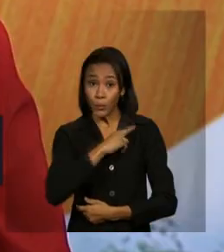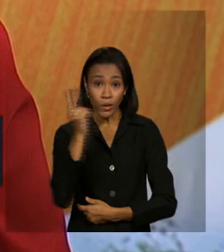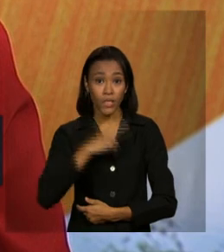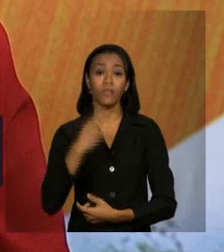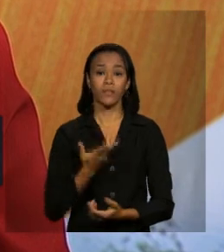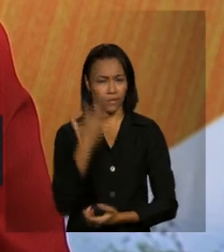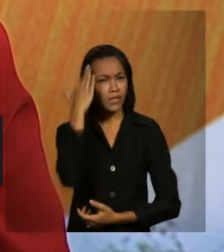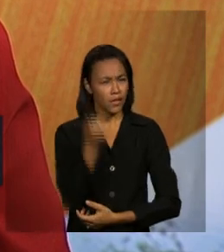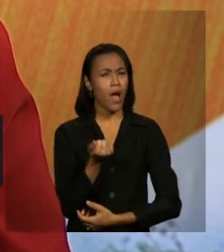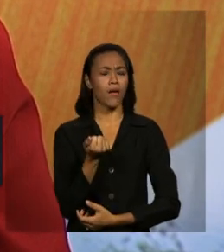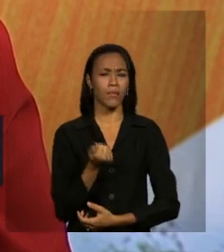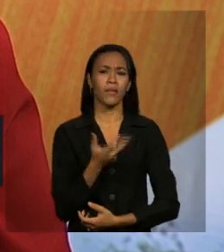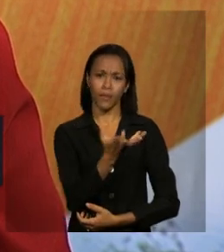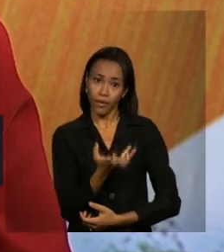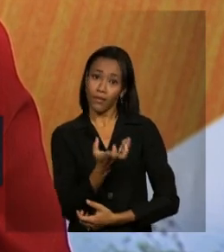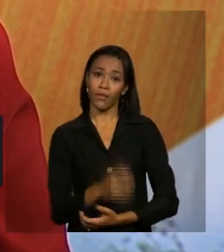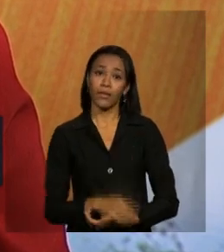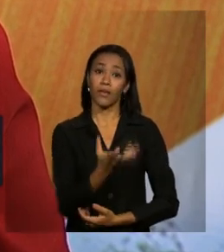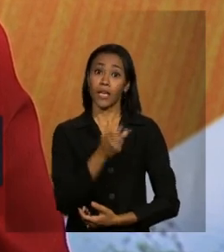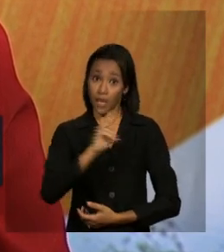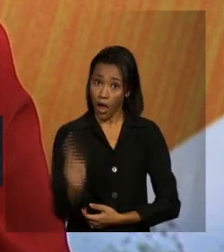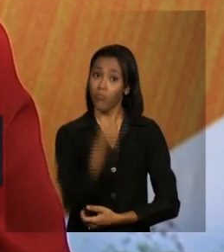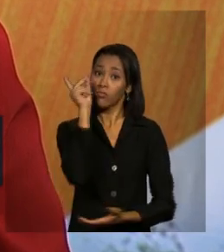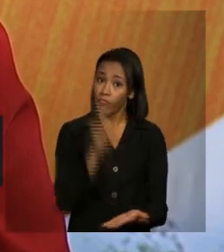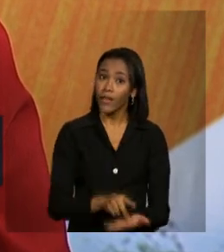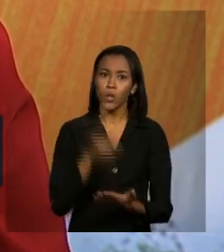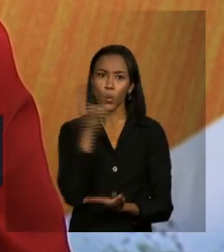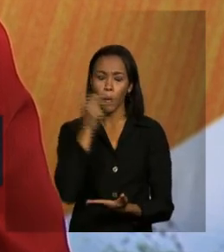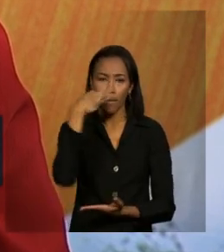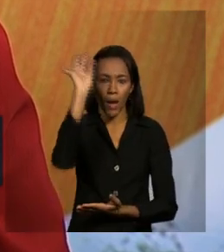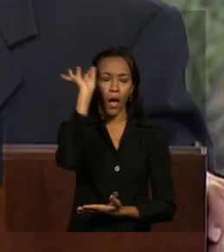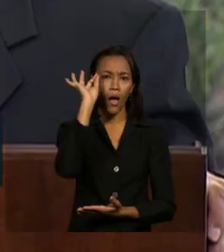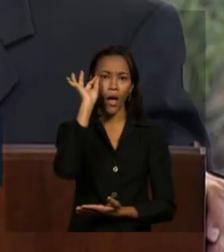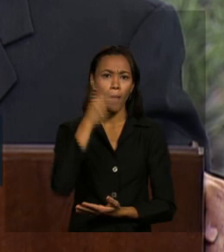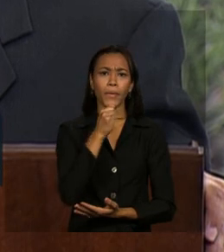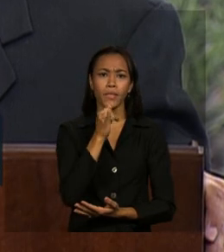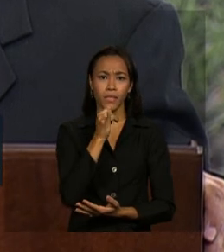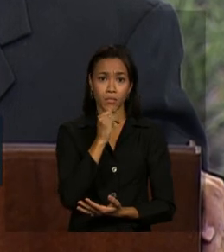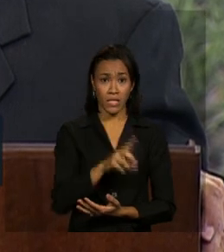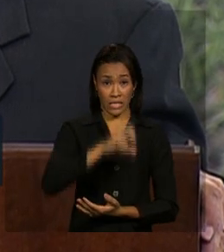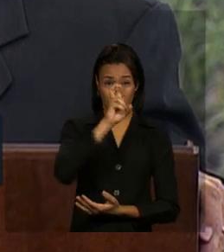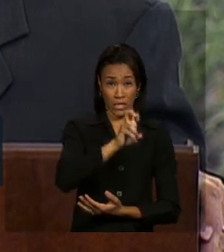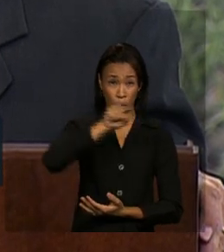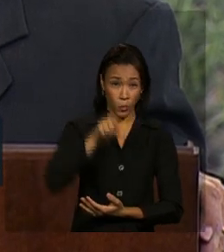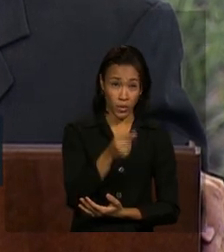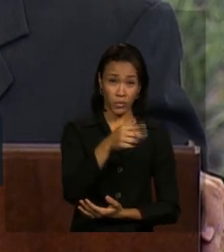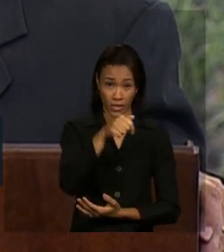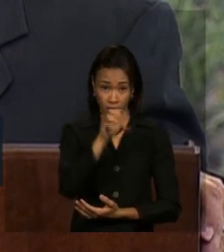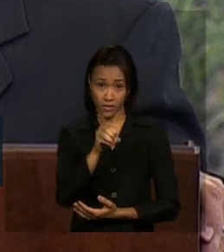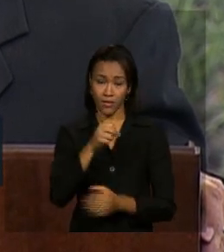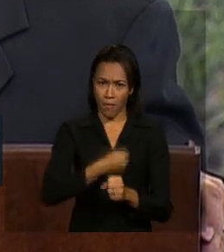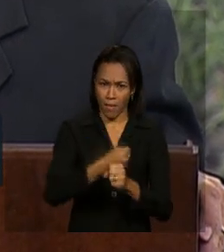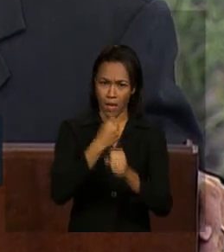e quer e deseja que as coisas aconteçam logo como a duplicação dos 5.700 km de